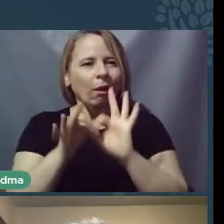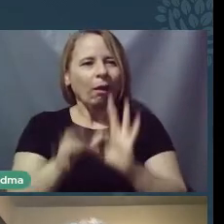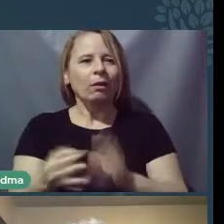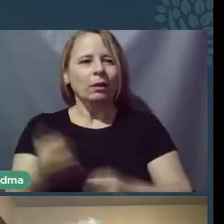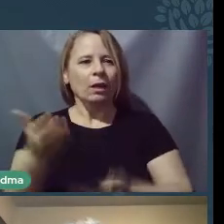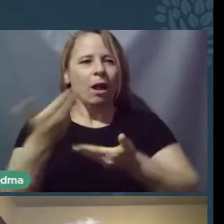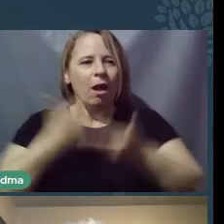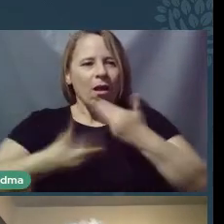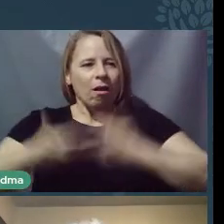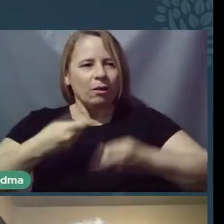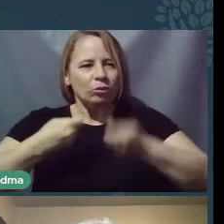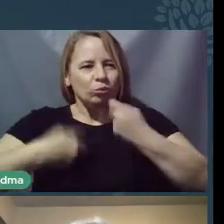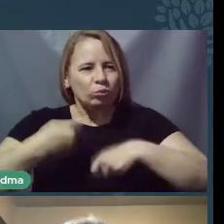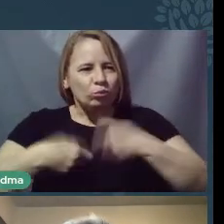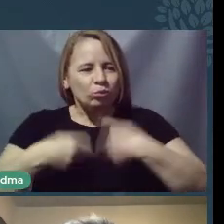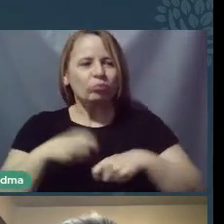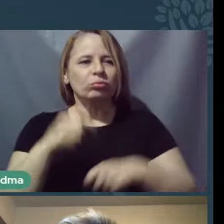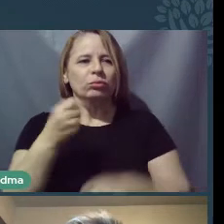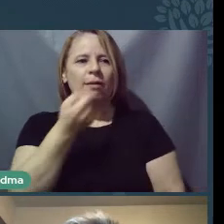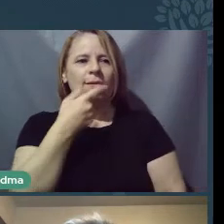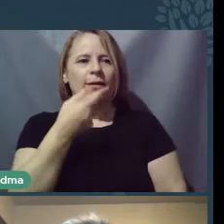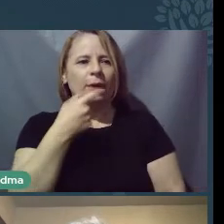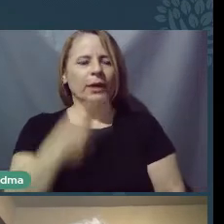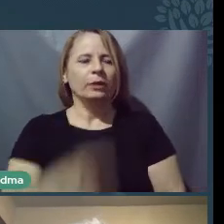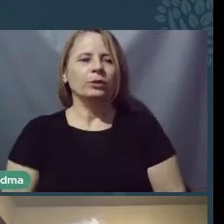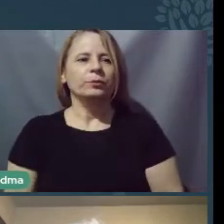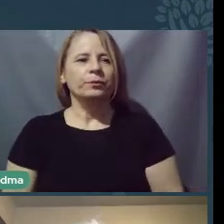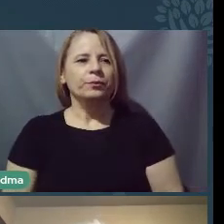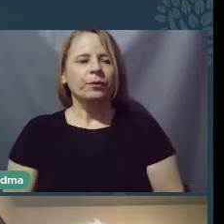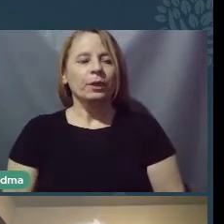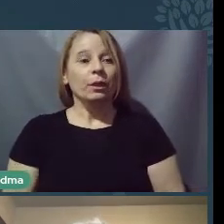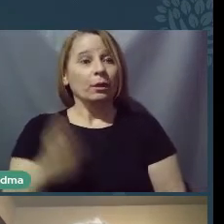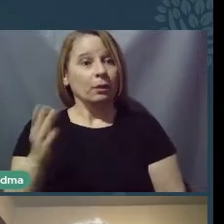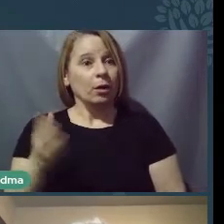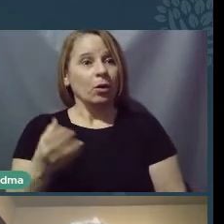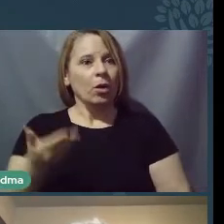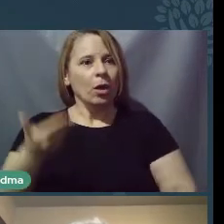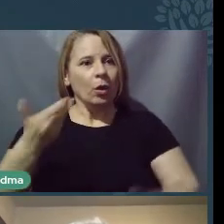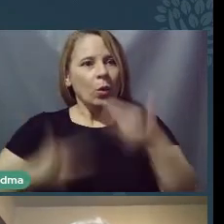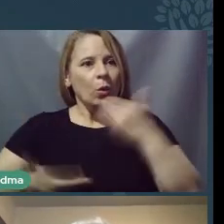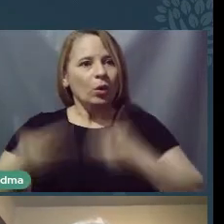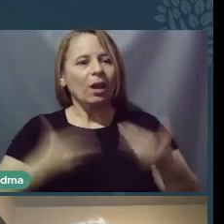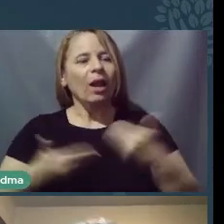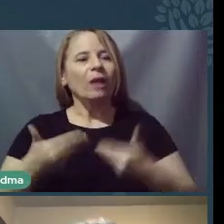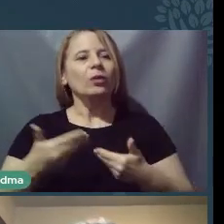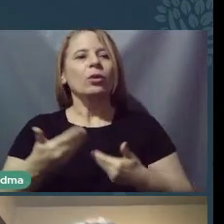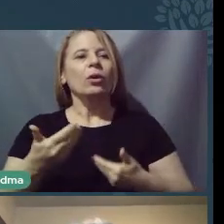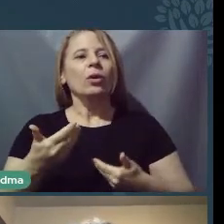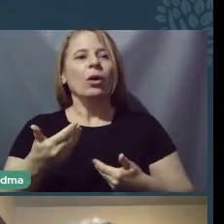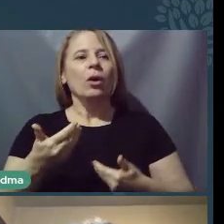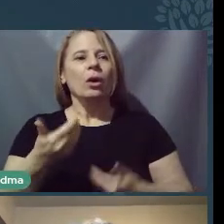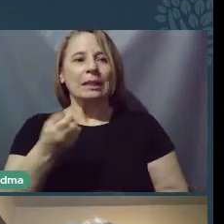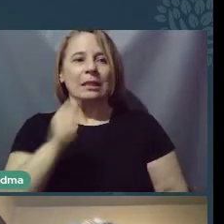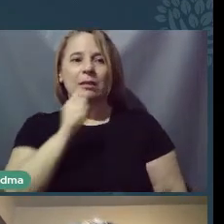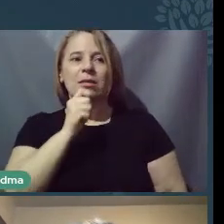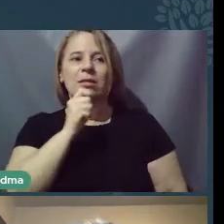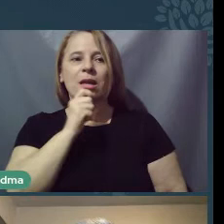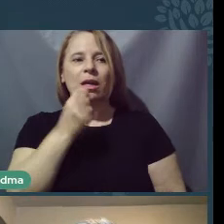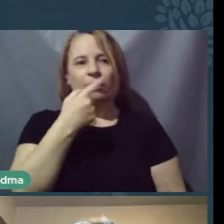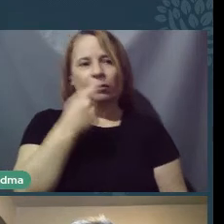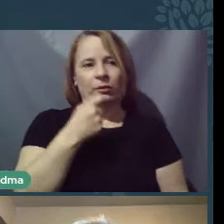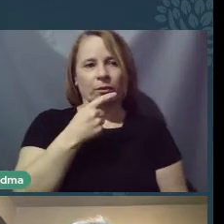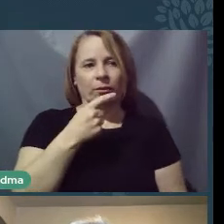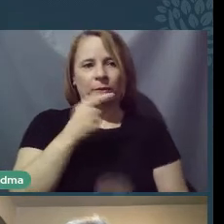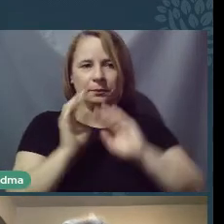muita propriedade sobre o tratamento não farmacológico. Nós agora vamos abordar a importância do tratamento